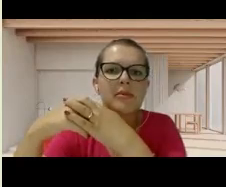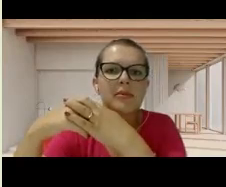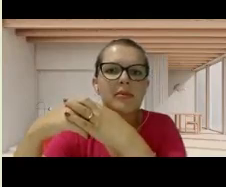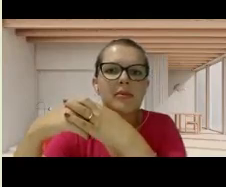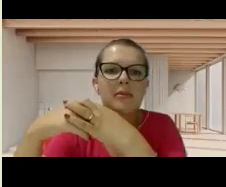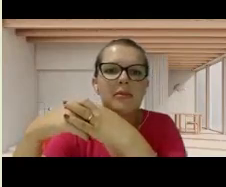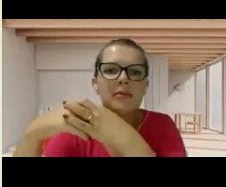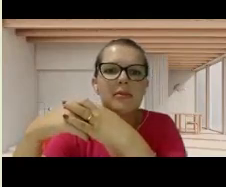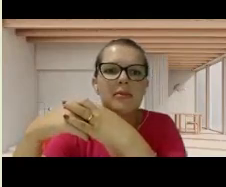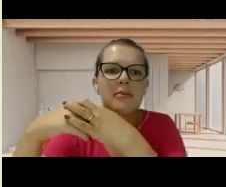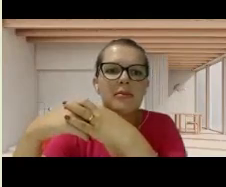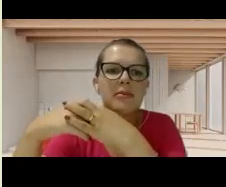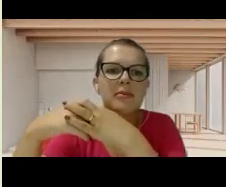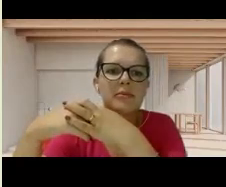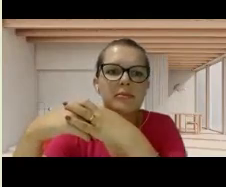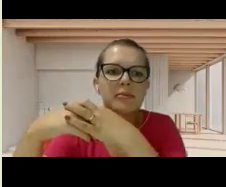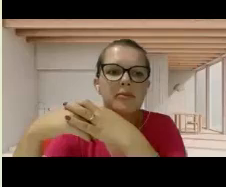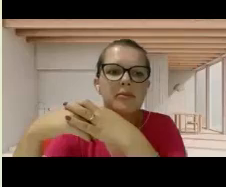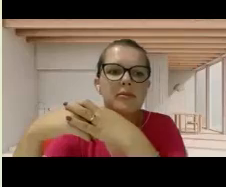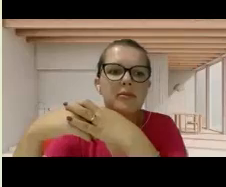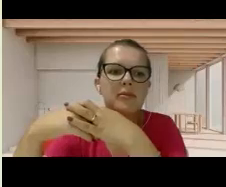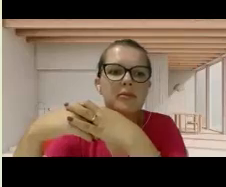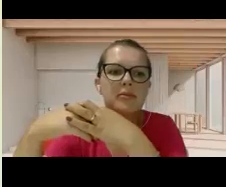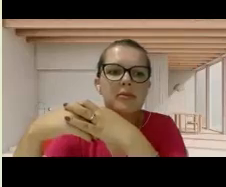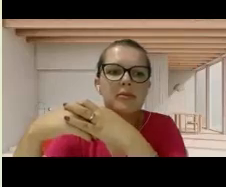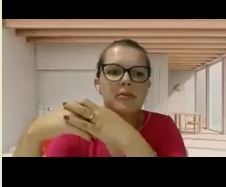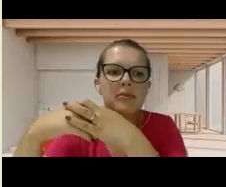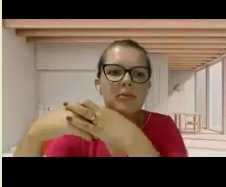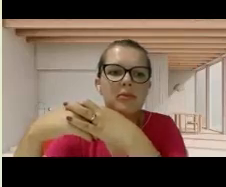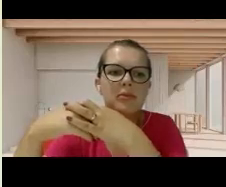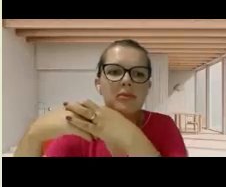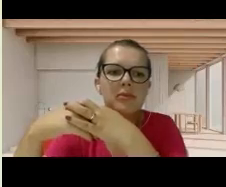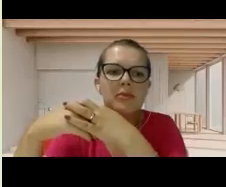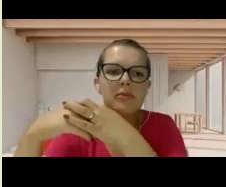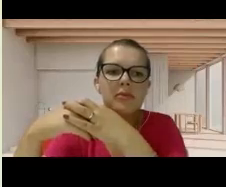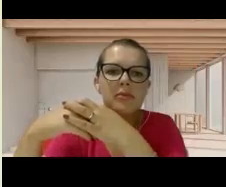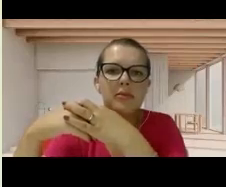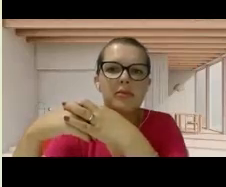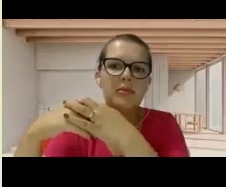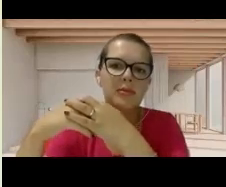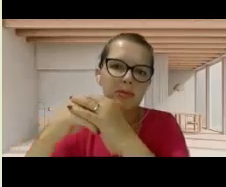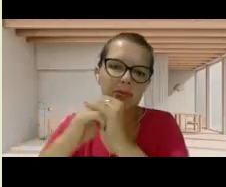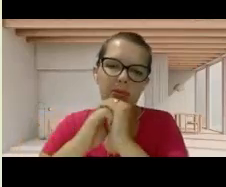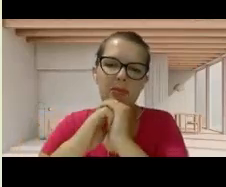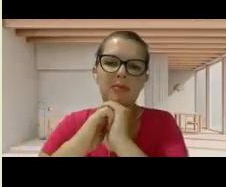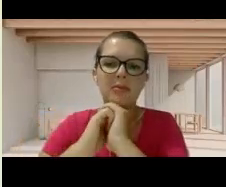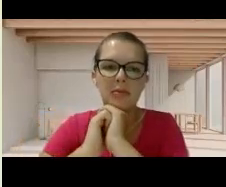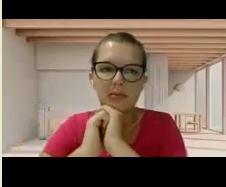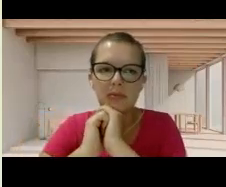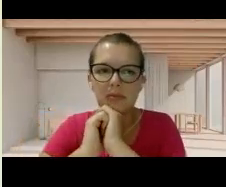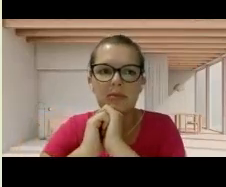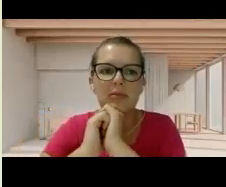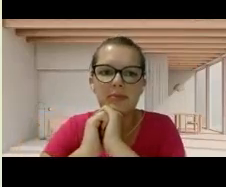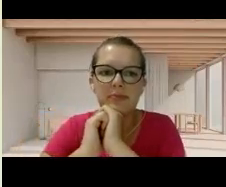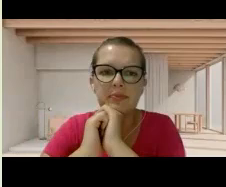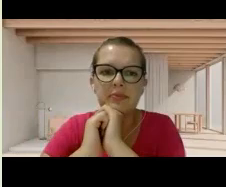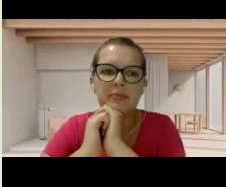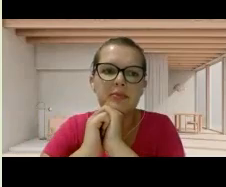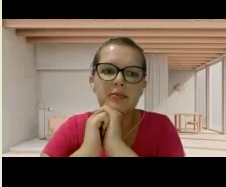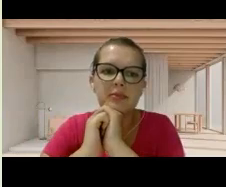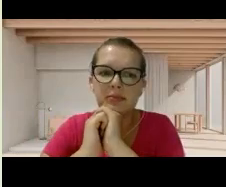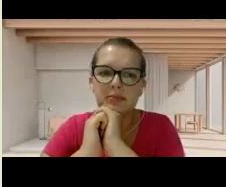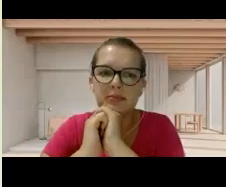pode chamar fio d'água, com regularização, ou usina reversível. A fio d'água. A fio d'água é aquela